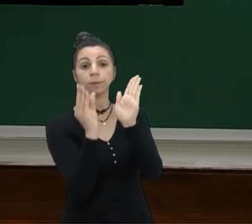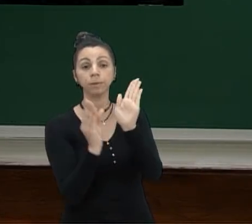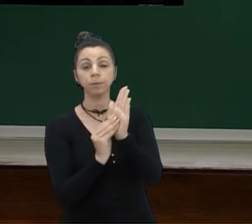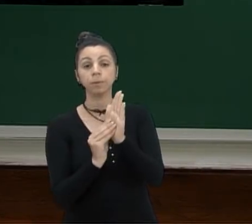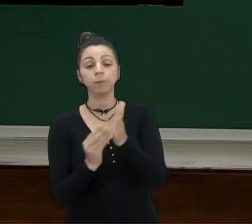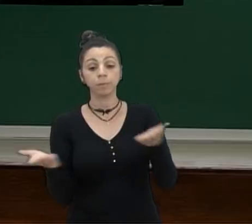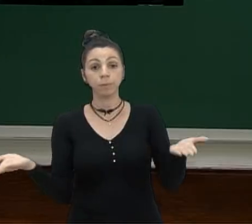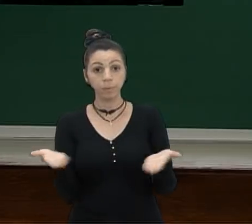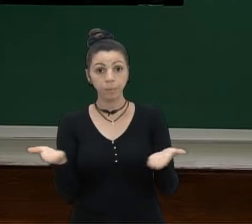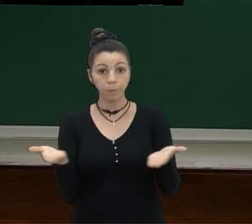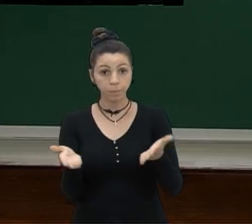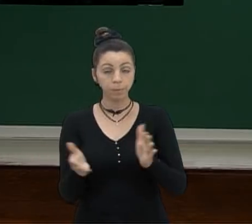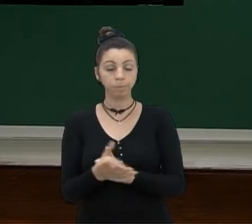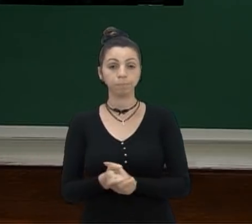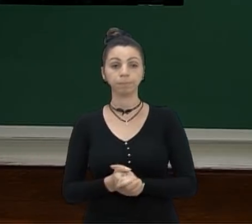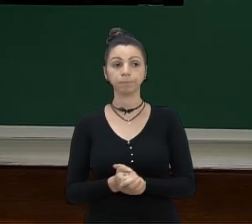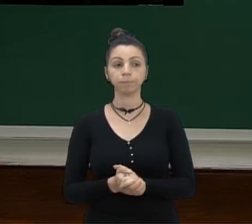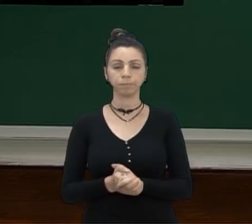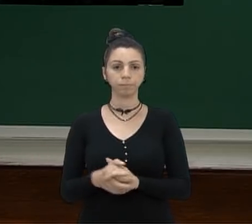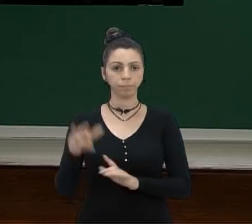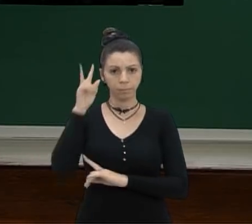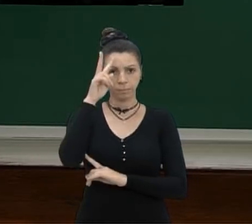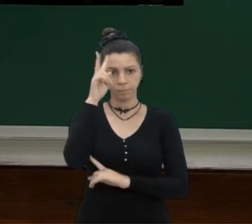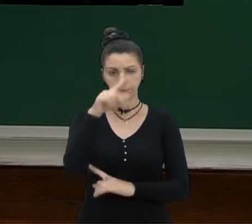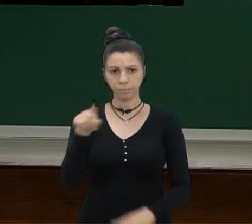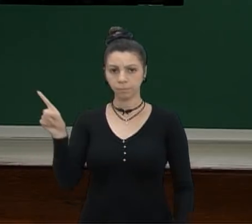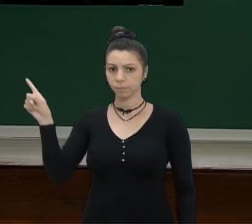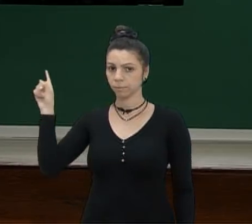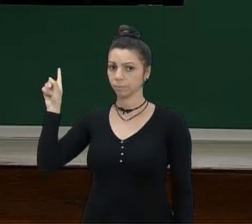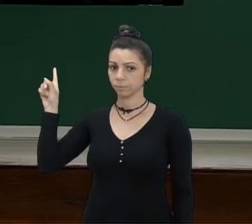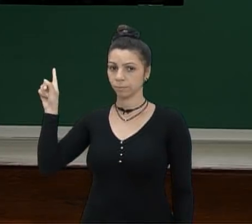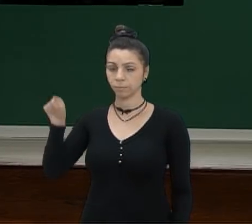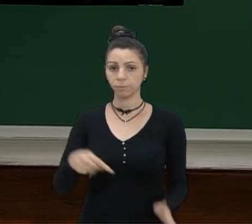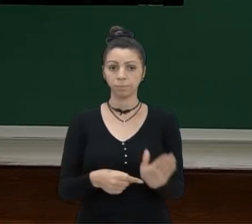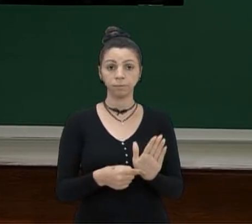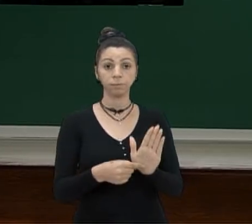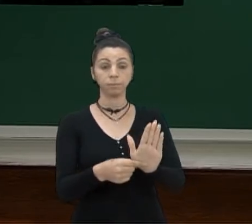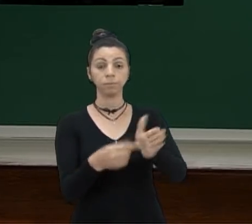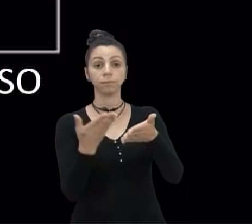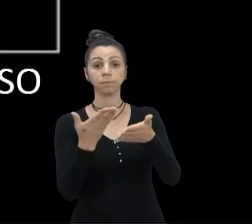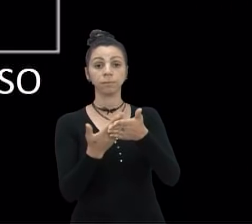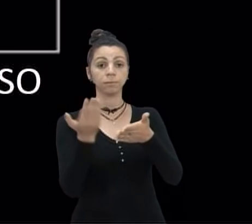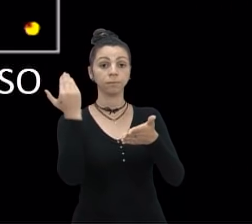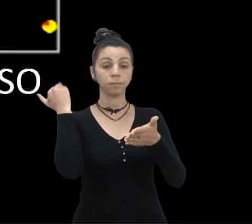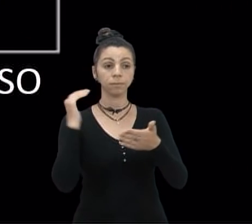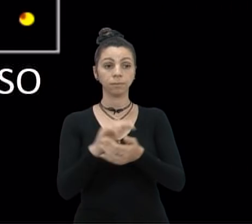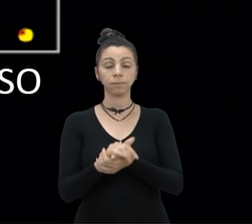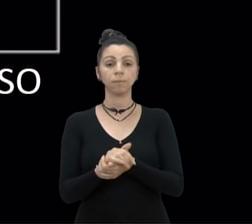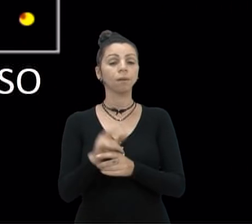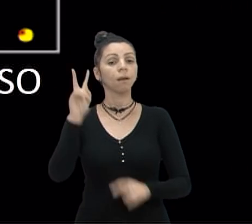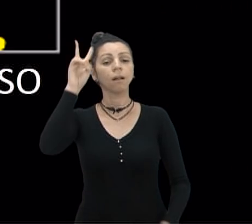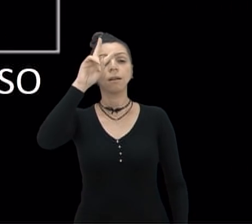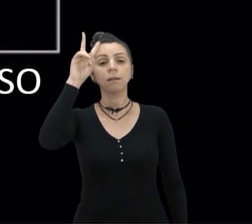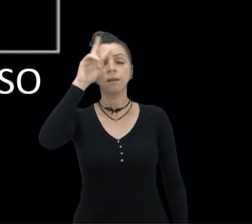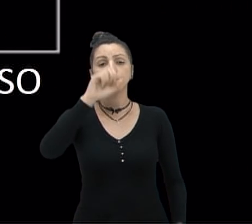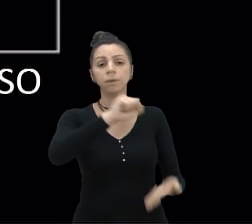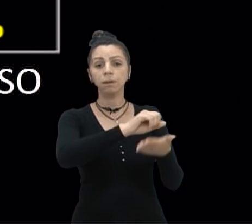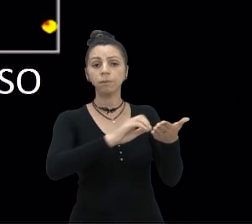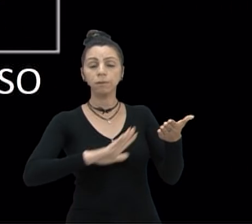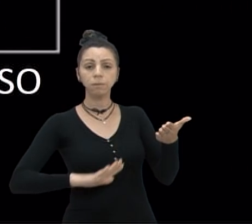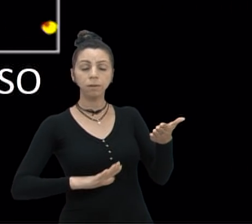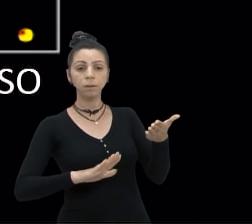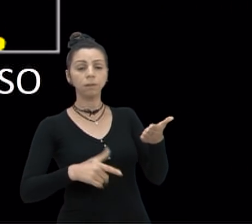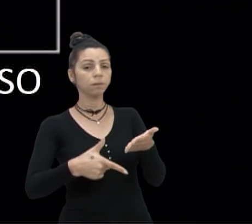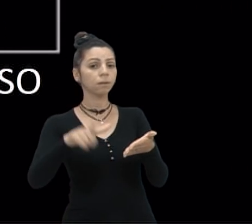empolgadíssimos. Lembram dessa animação? Eu mostrei ela na aula passada, olha que interessante. Então lembra do exercício anterior?